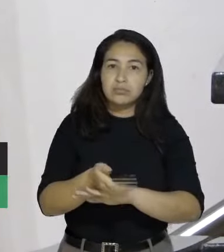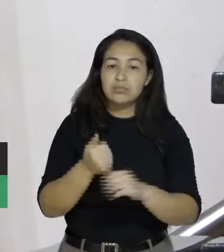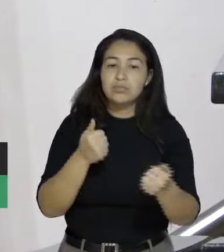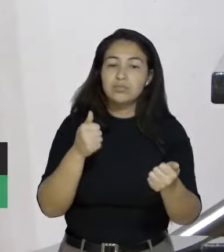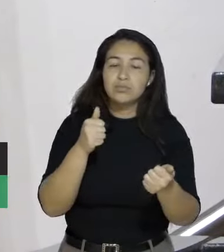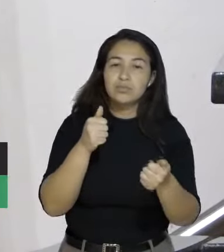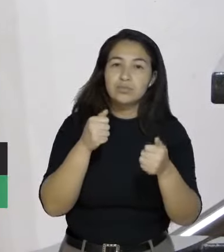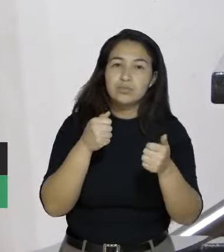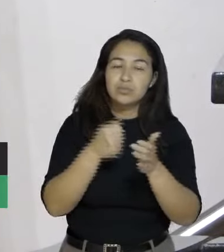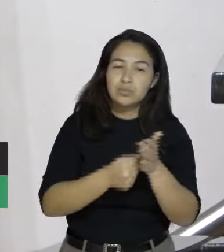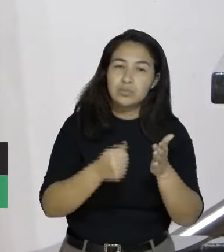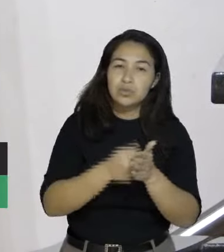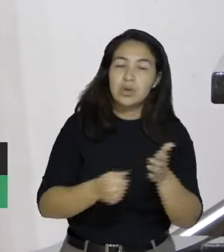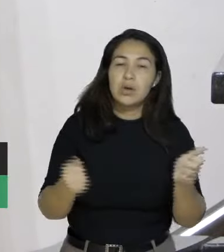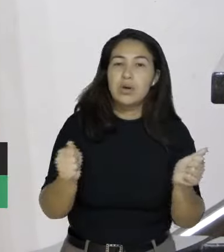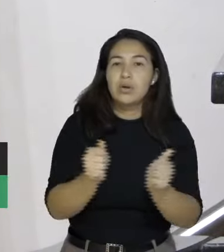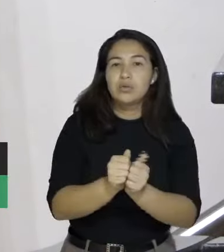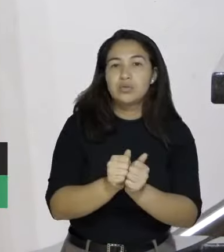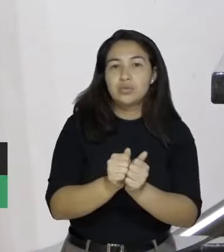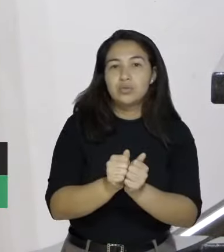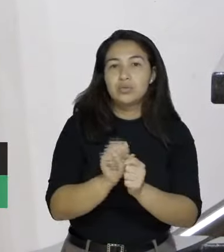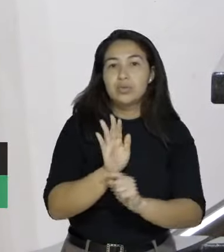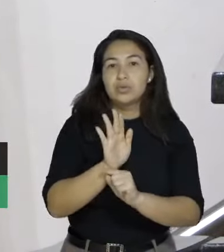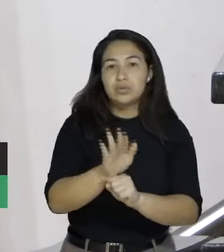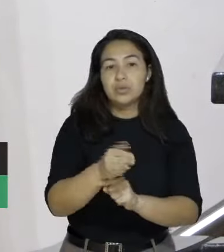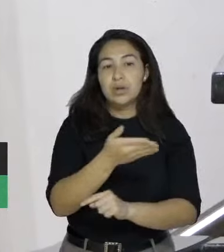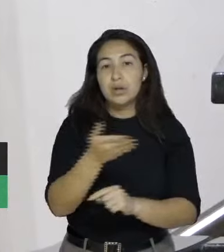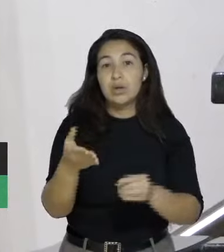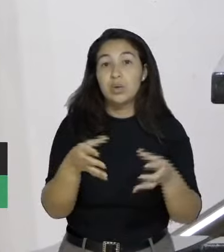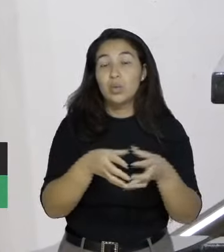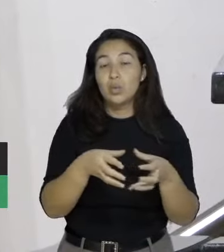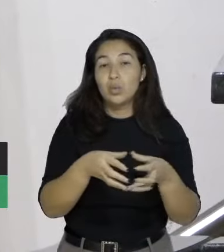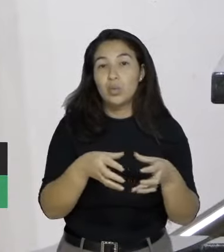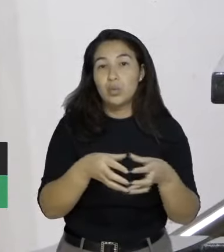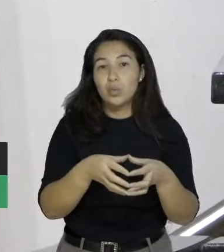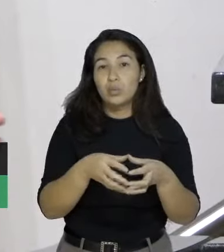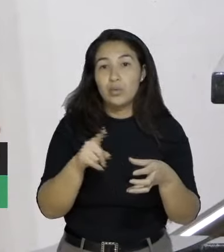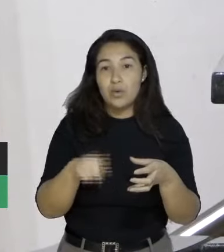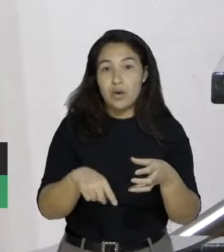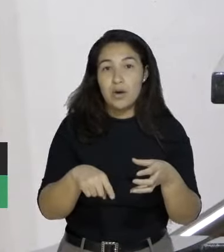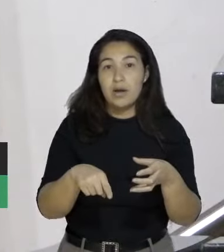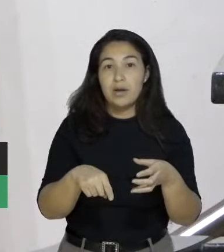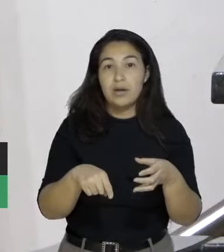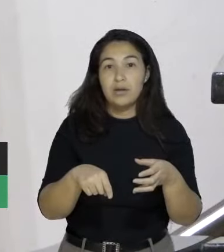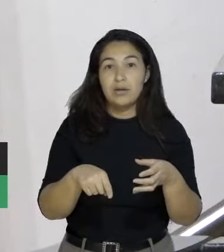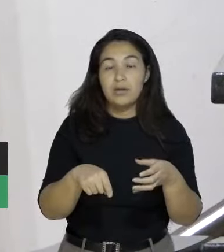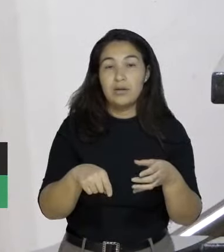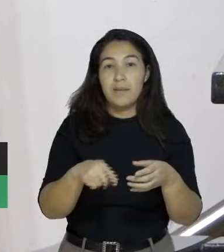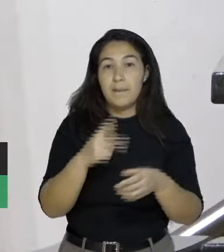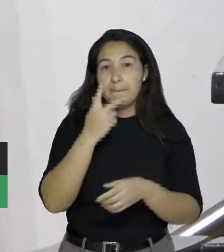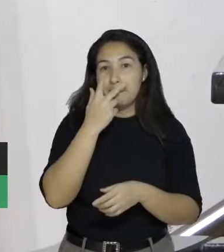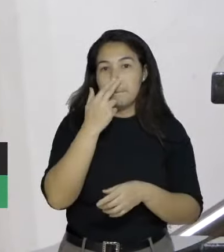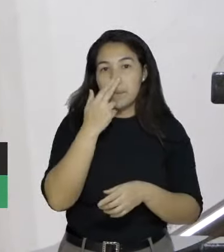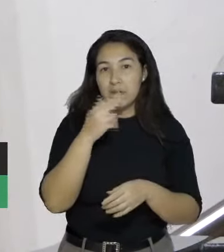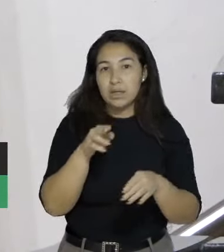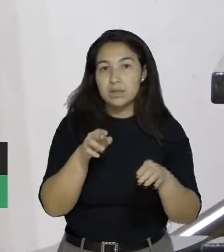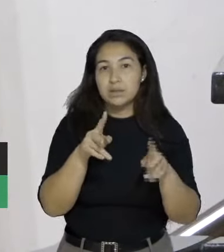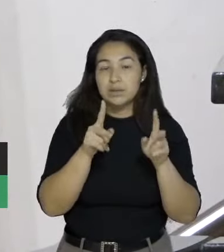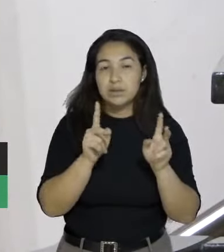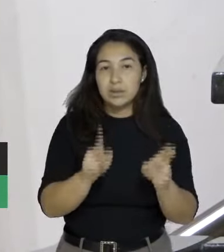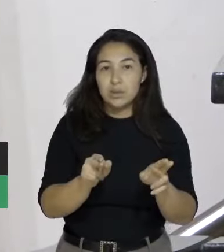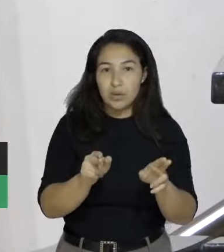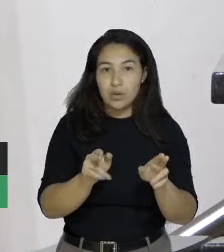para ajudar essas associações que também são paralelas a pai as a paz tem eu